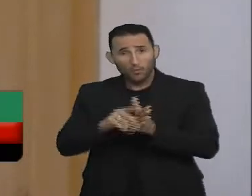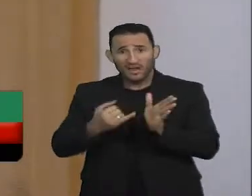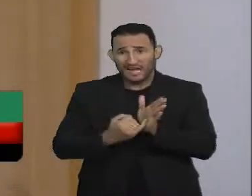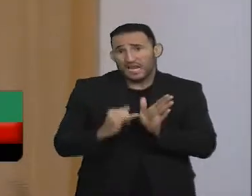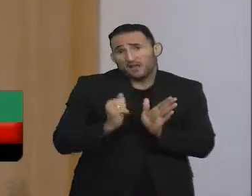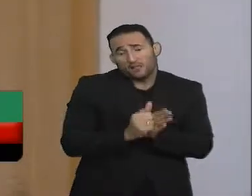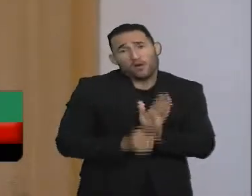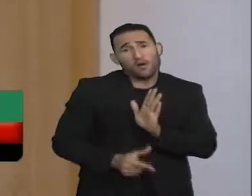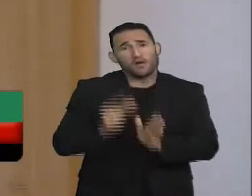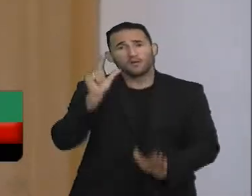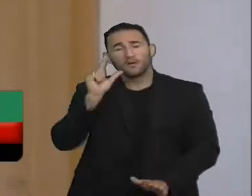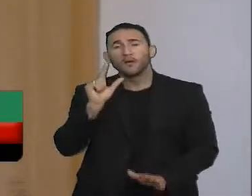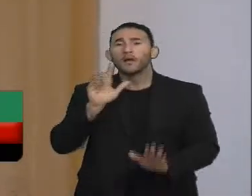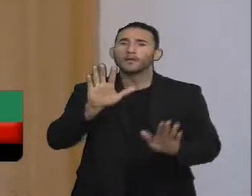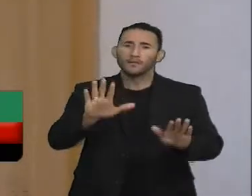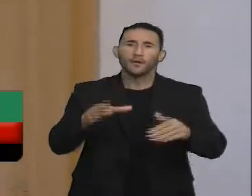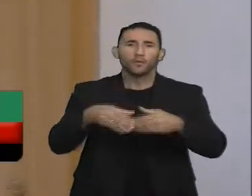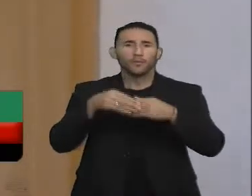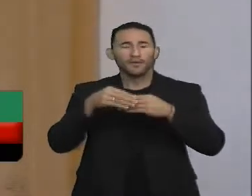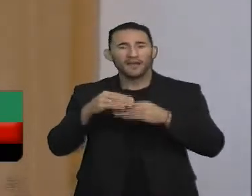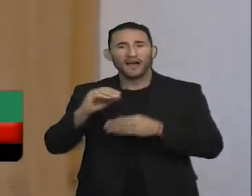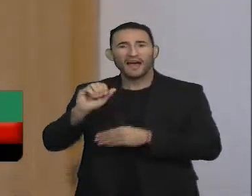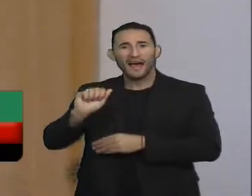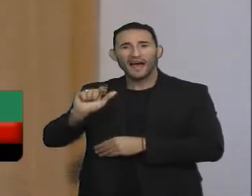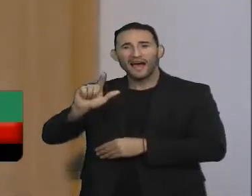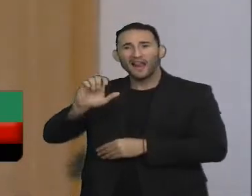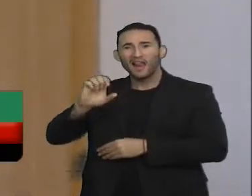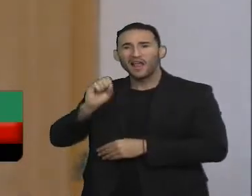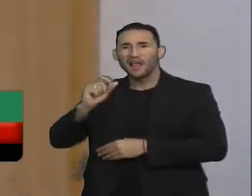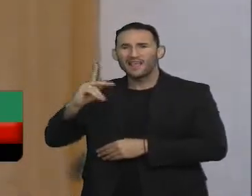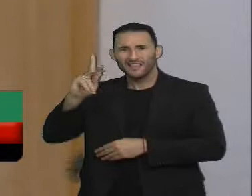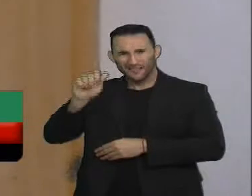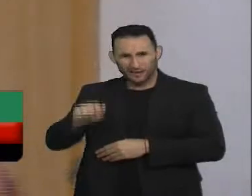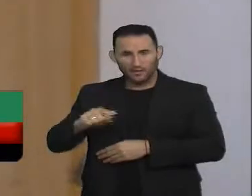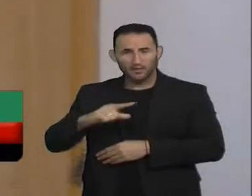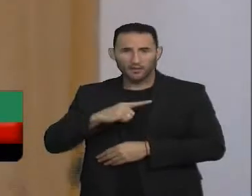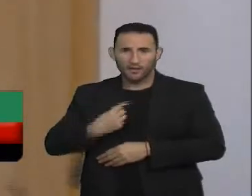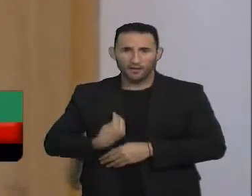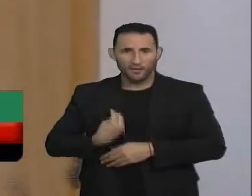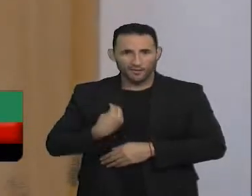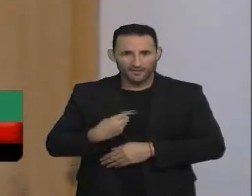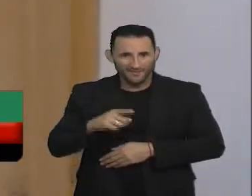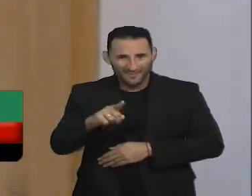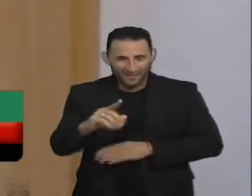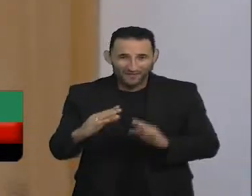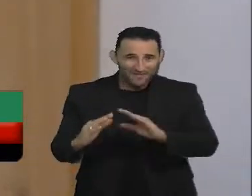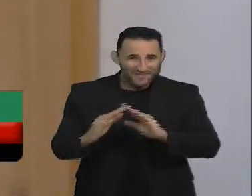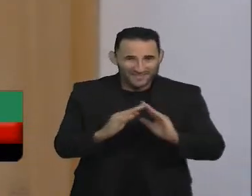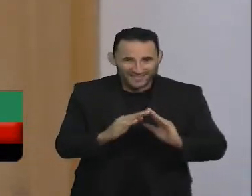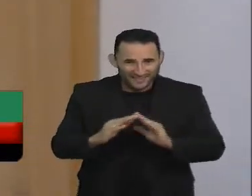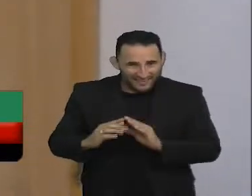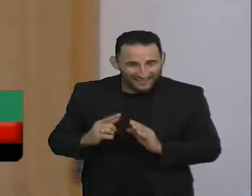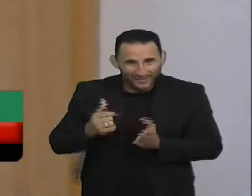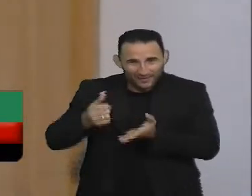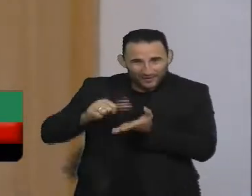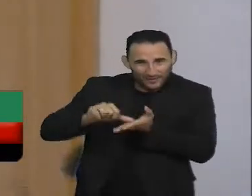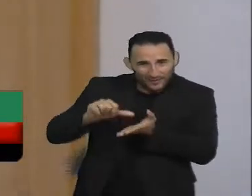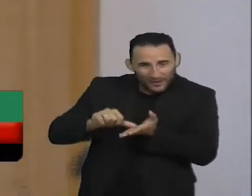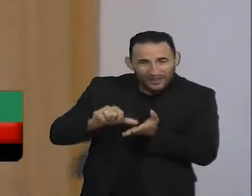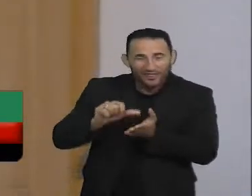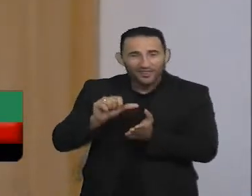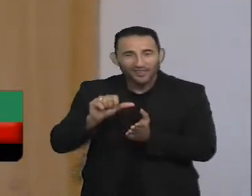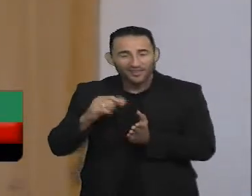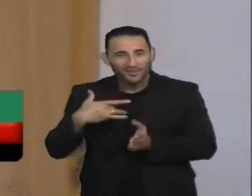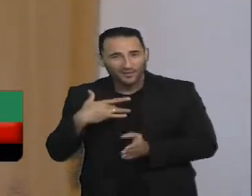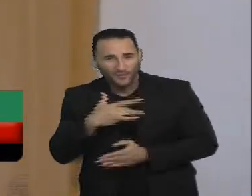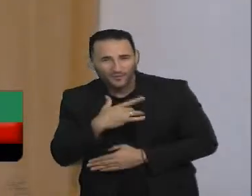E cumprimentar aqui a Lesca, que está aí, vizinha nossa ali no pronto-socorro Fernandão Guedes, onde